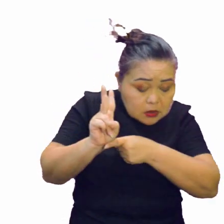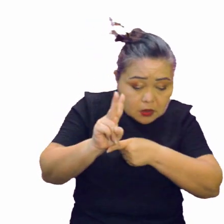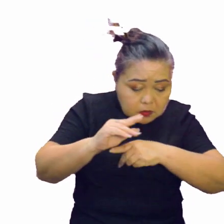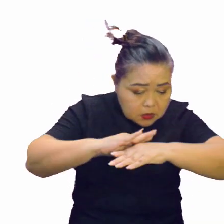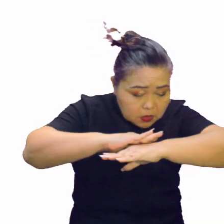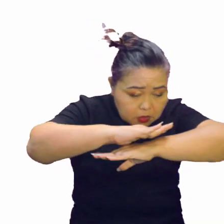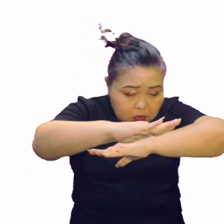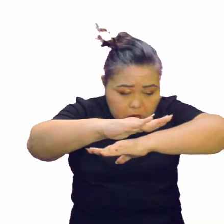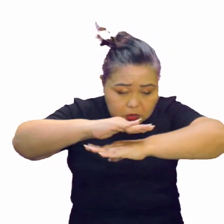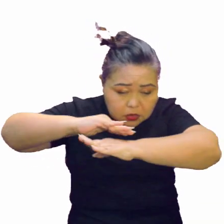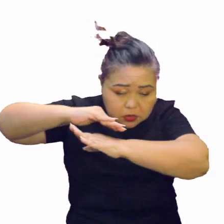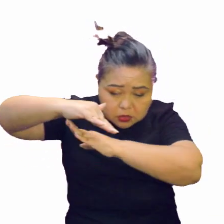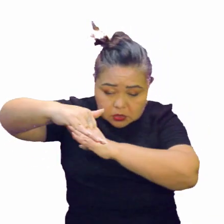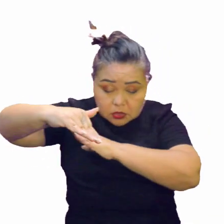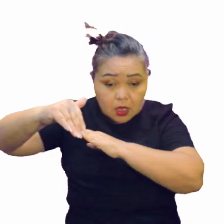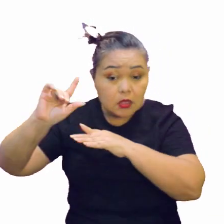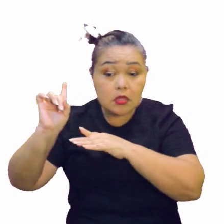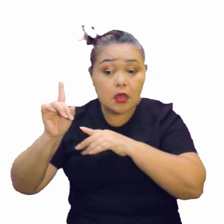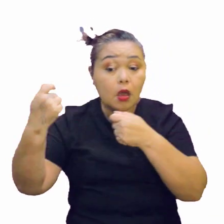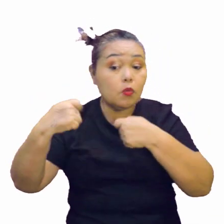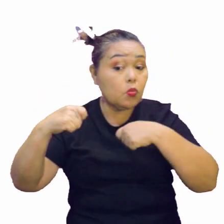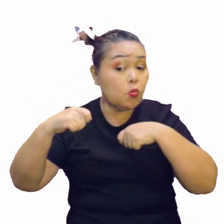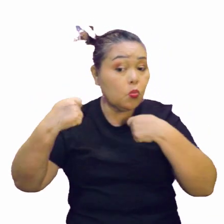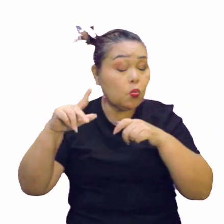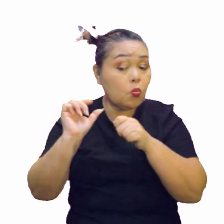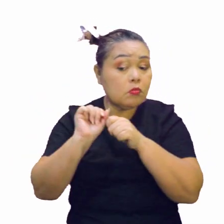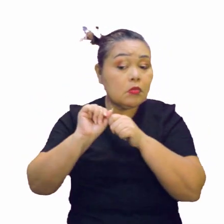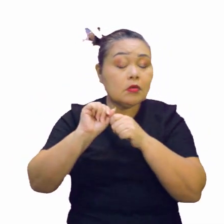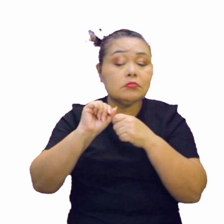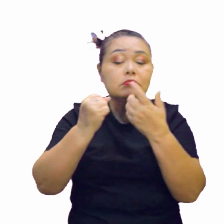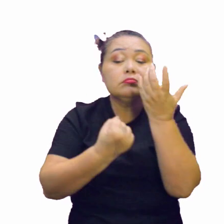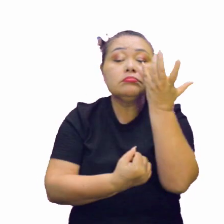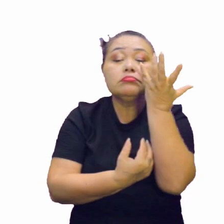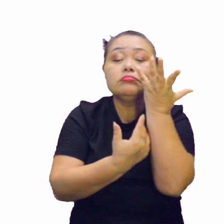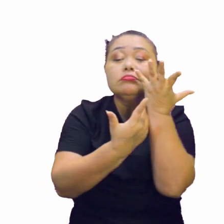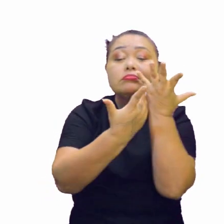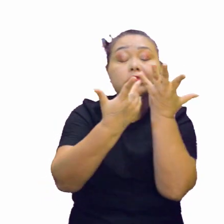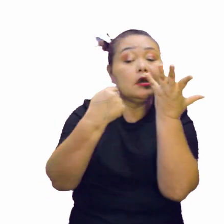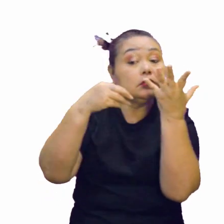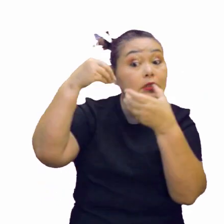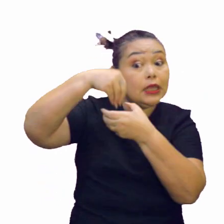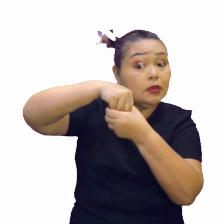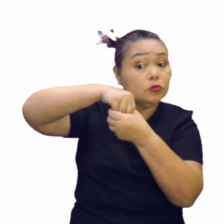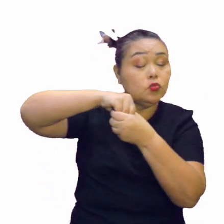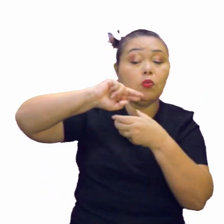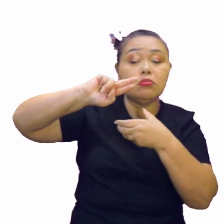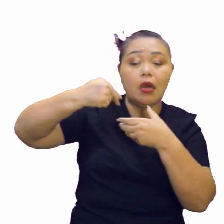só das necessidades fisiológicas dos vegetais